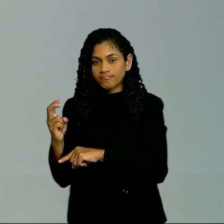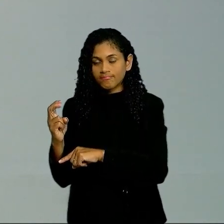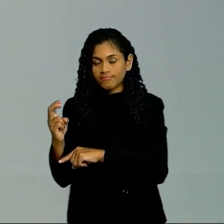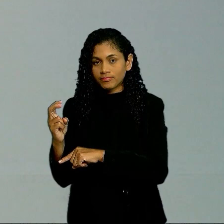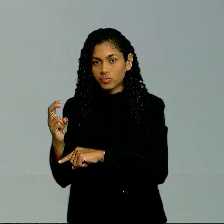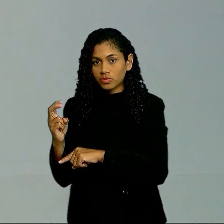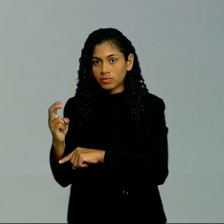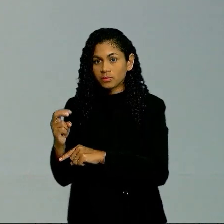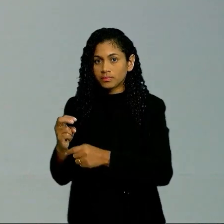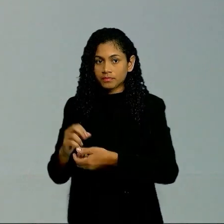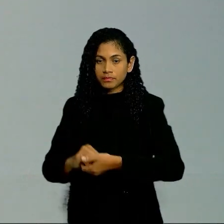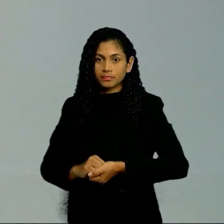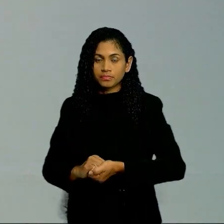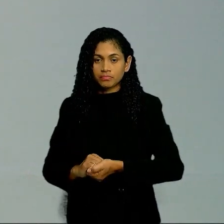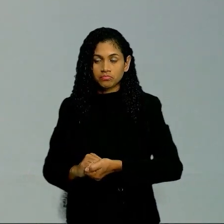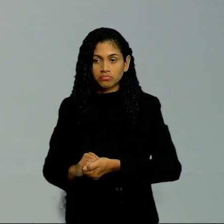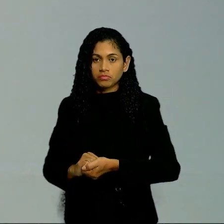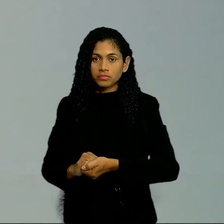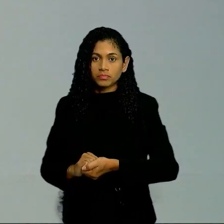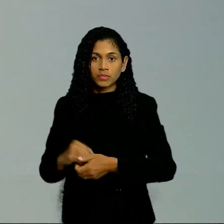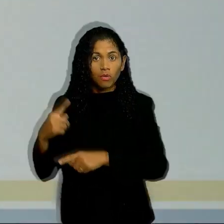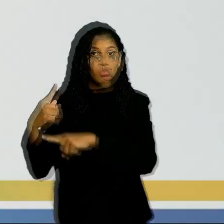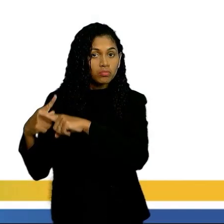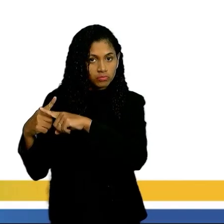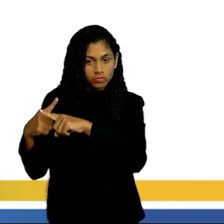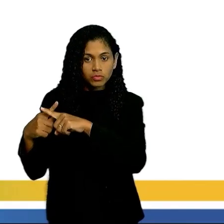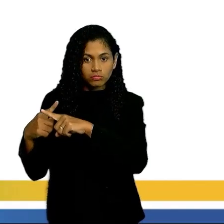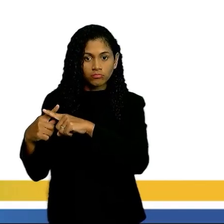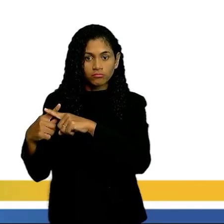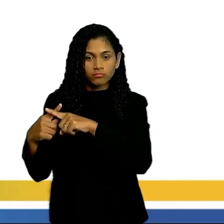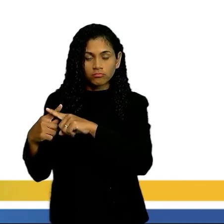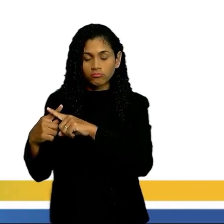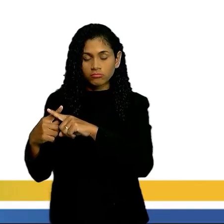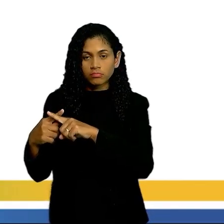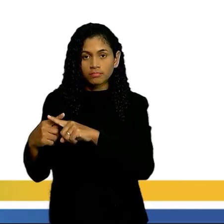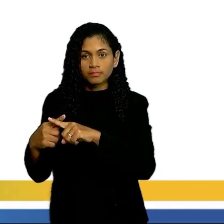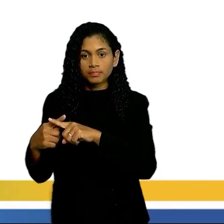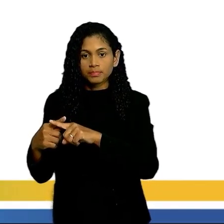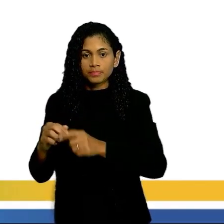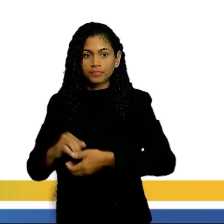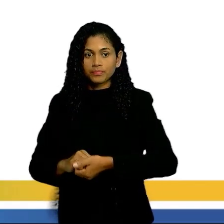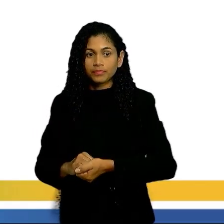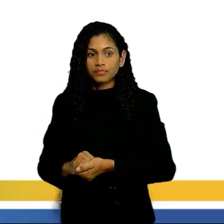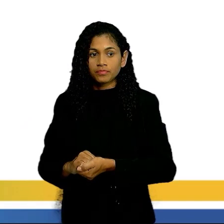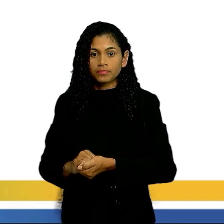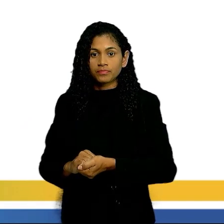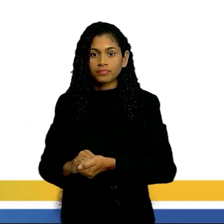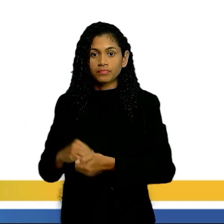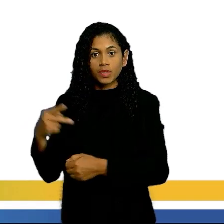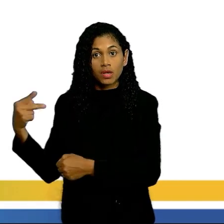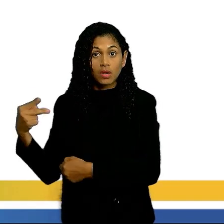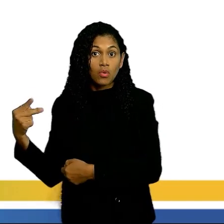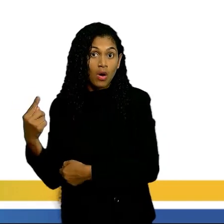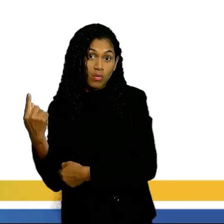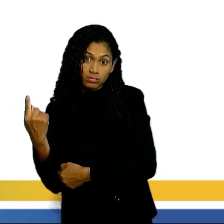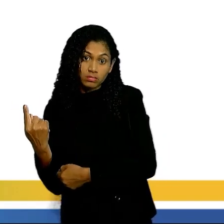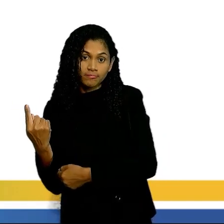metro, certo? Então, com multiplicação, fica simples. É